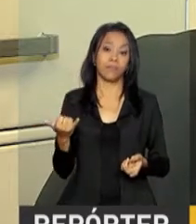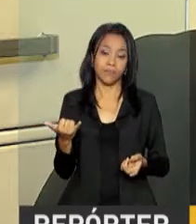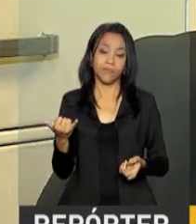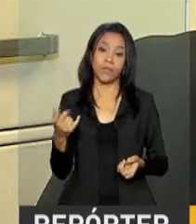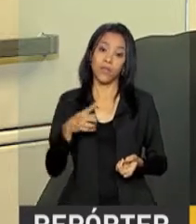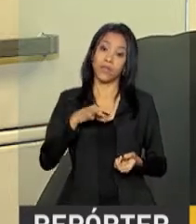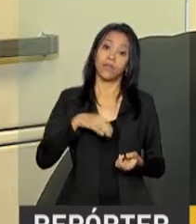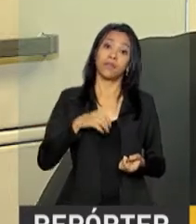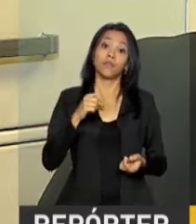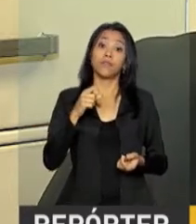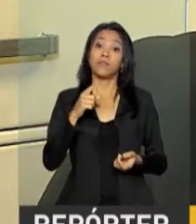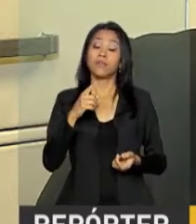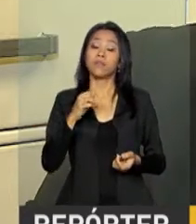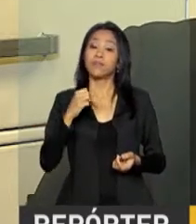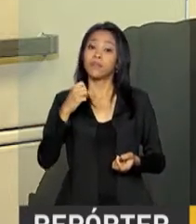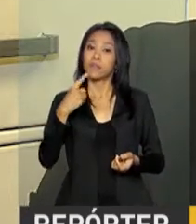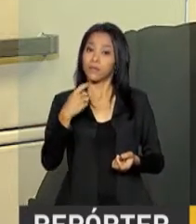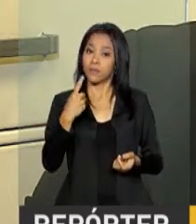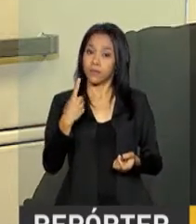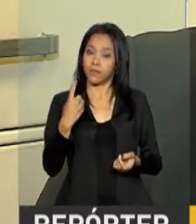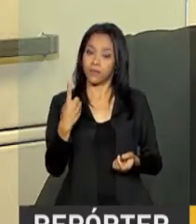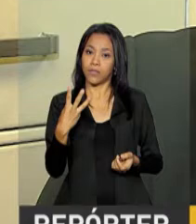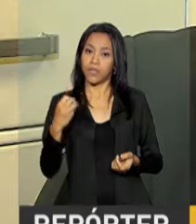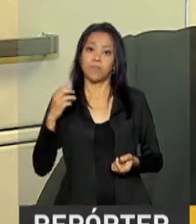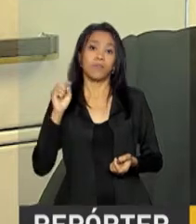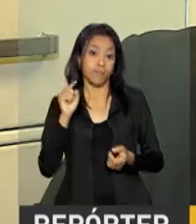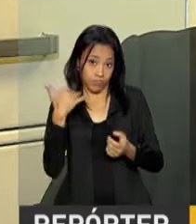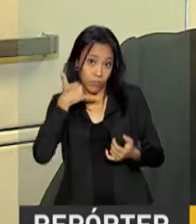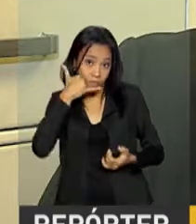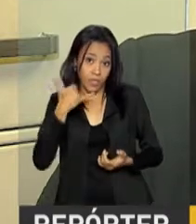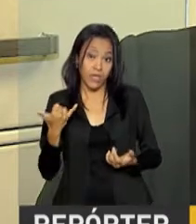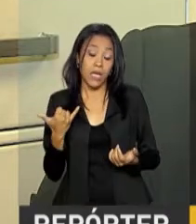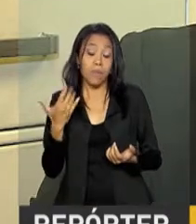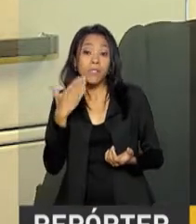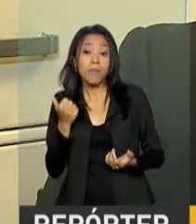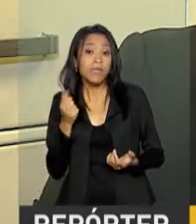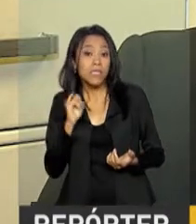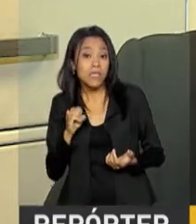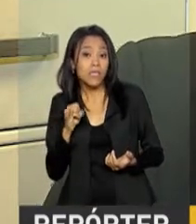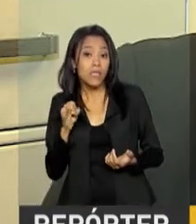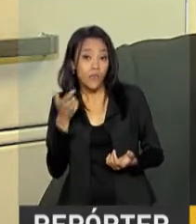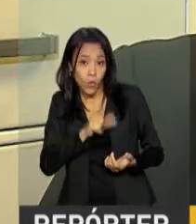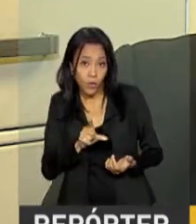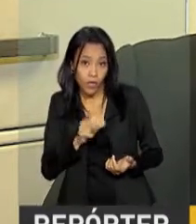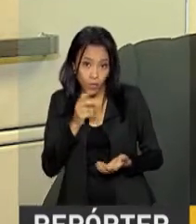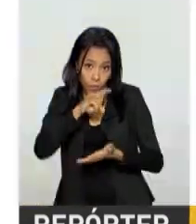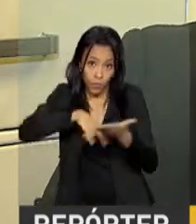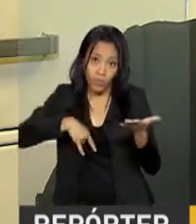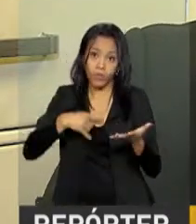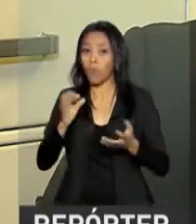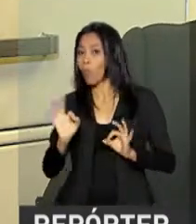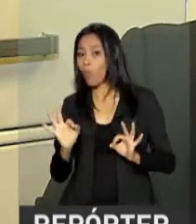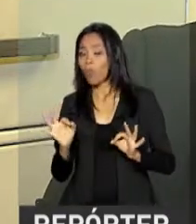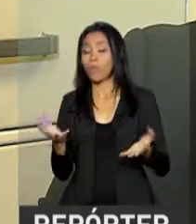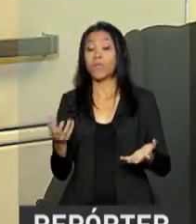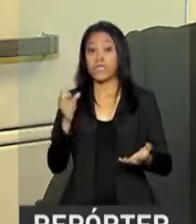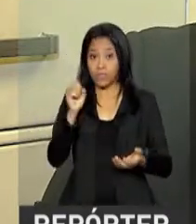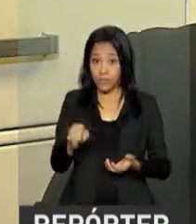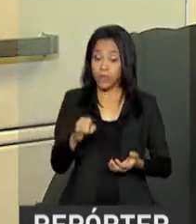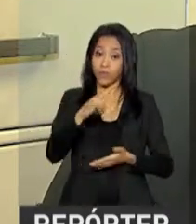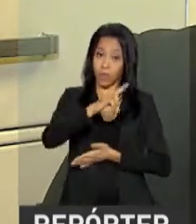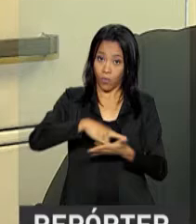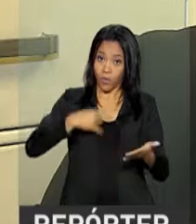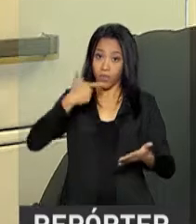telefone, 3003-0100, fazer a consulta se o documento dele foi achado pelos Correios. Se o documento estiver